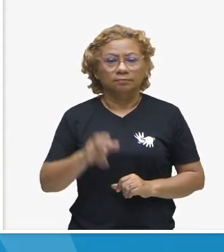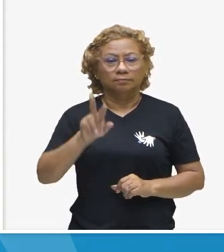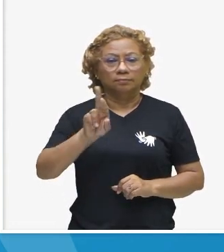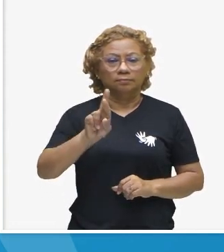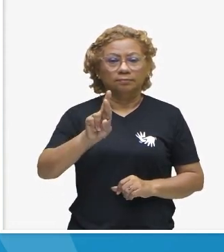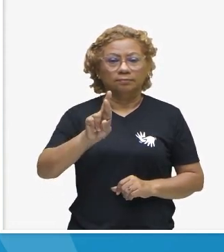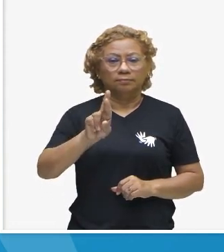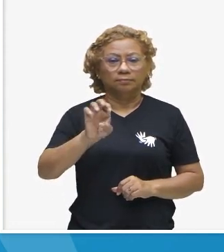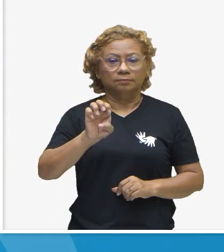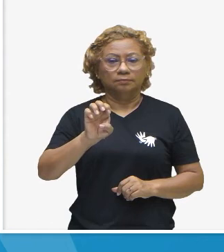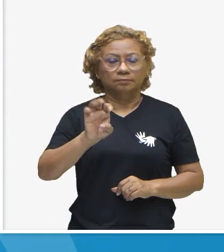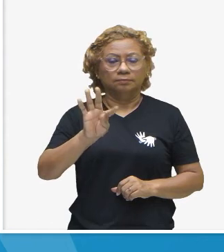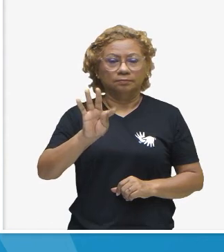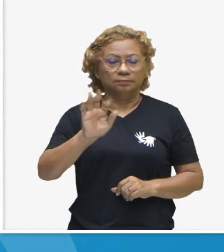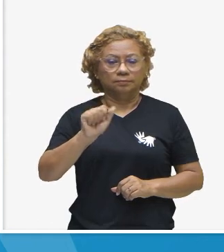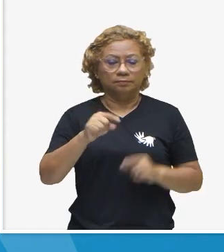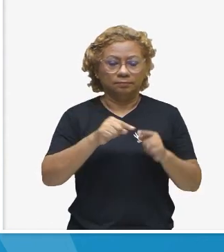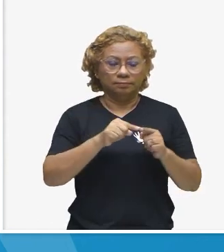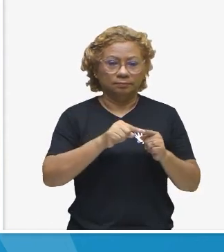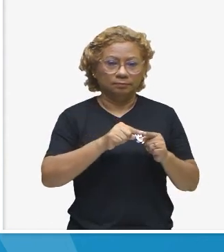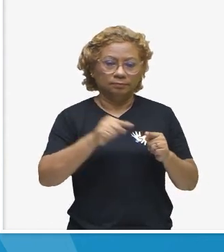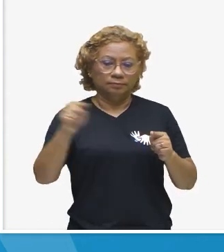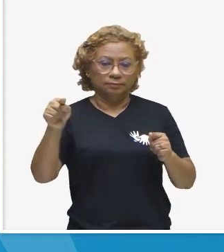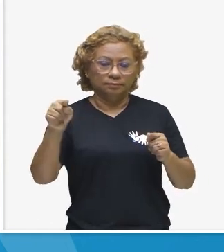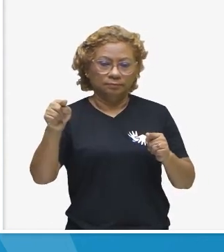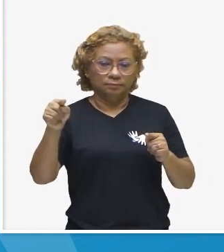Você tem outra reta.